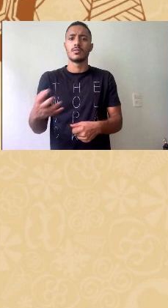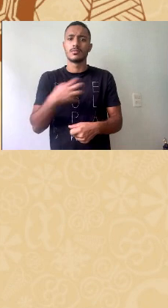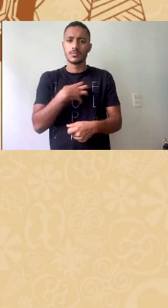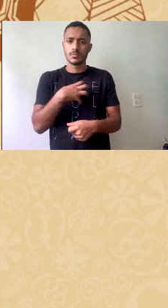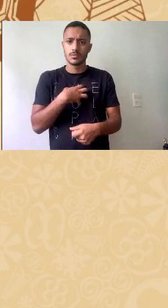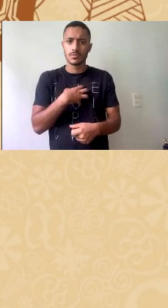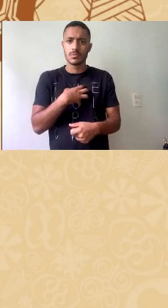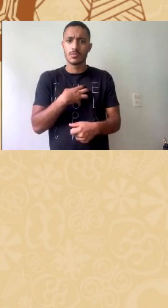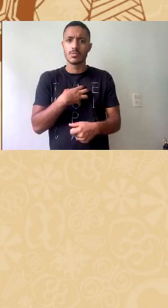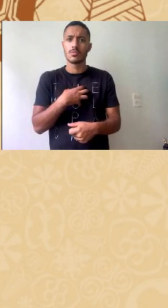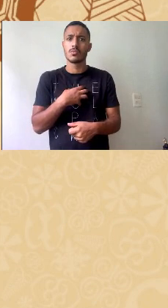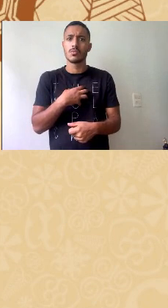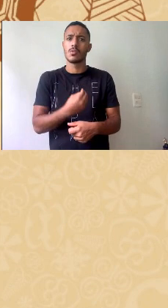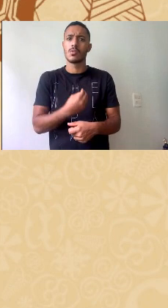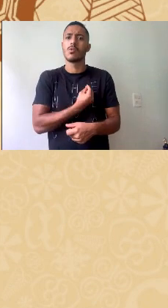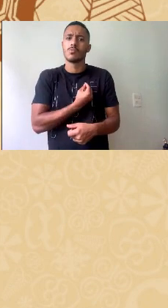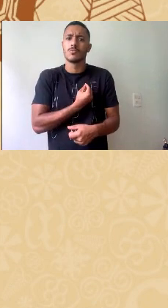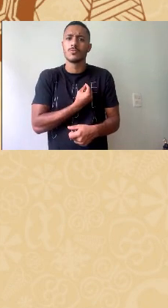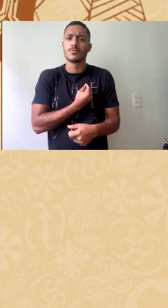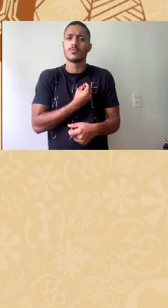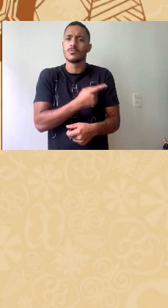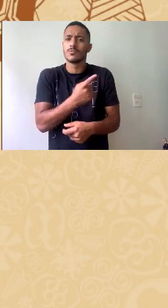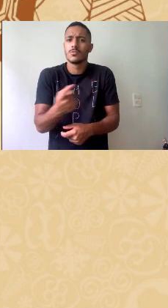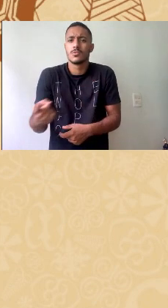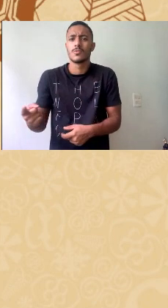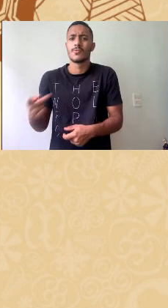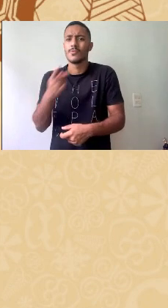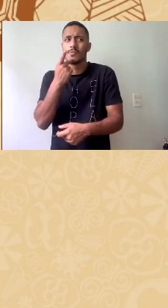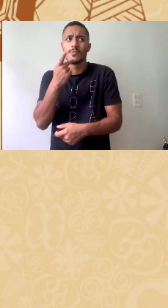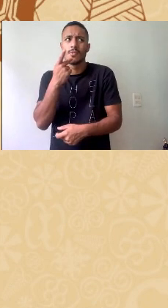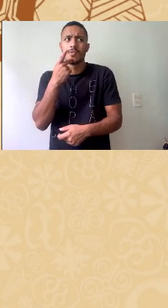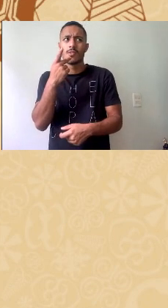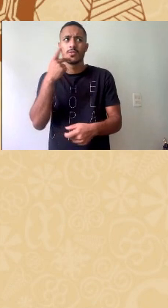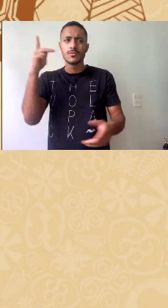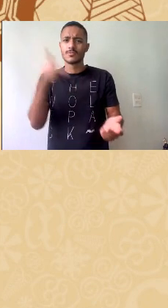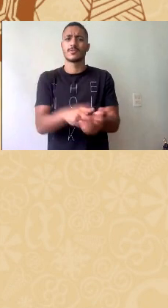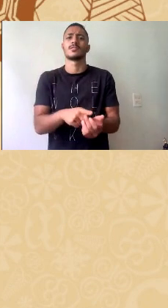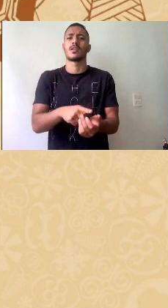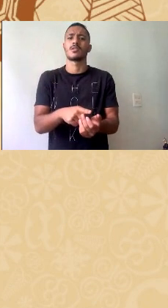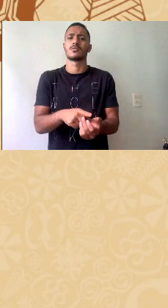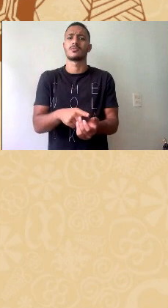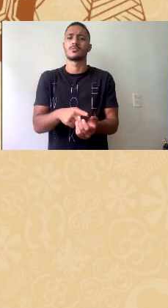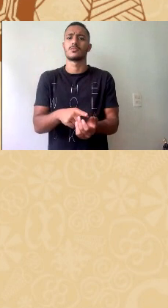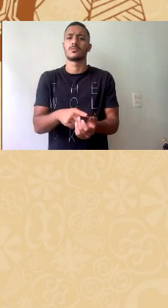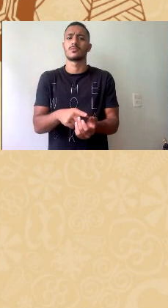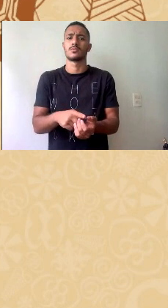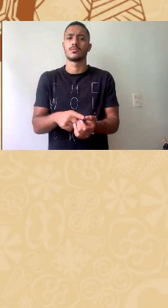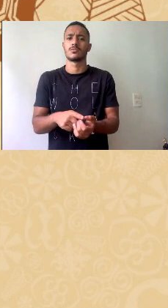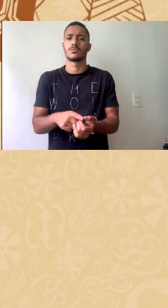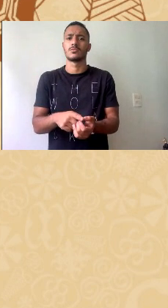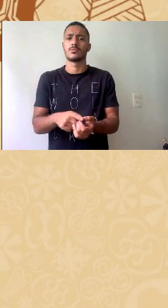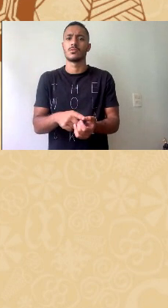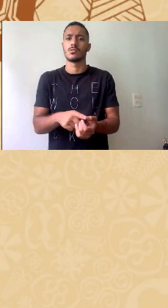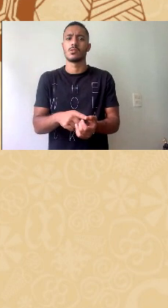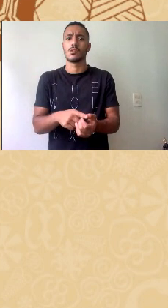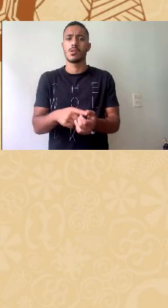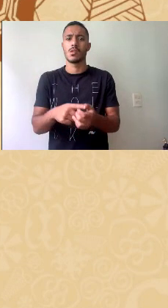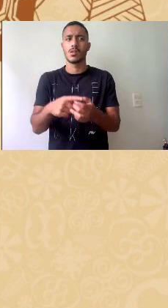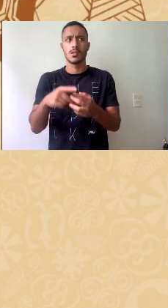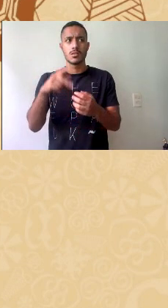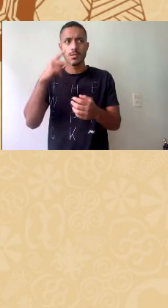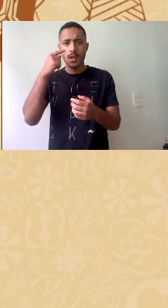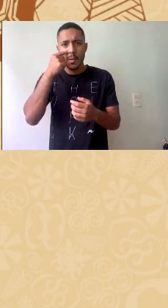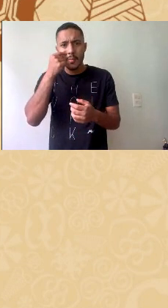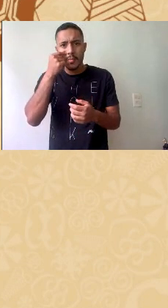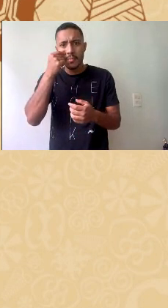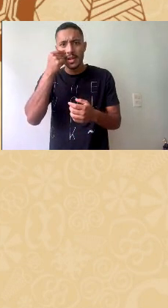Então, a gente está aqui falando de algo concreto e vivencial. Queria estar presente para todos